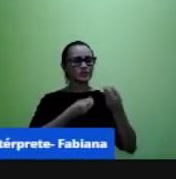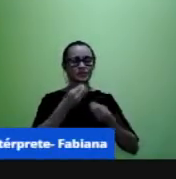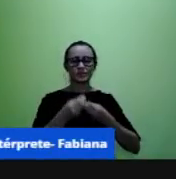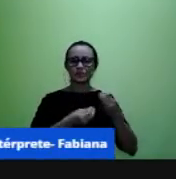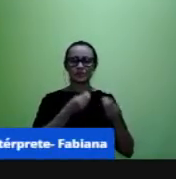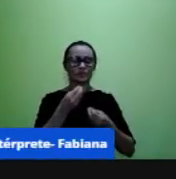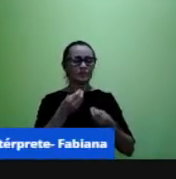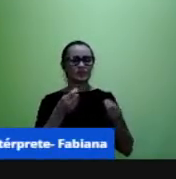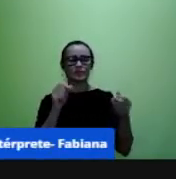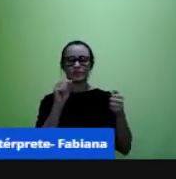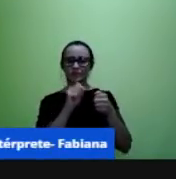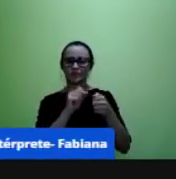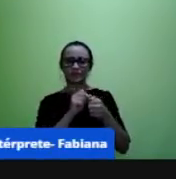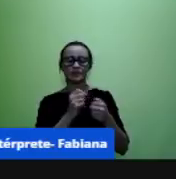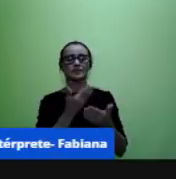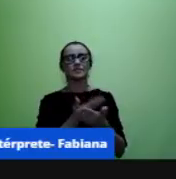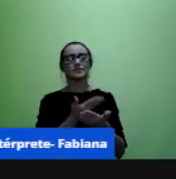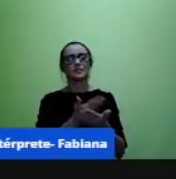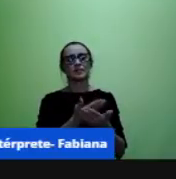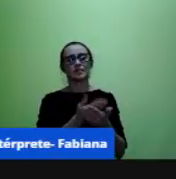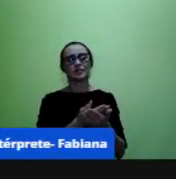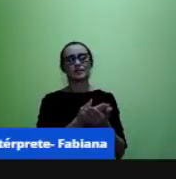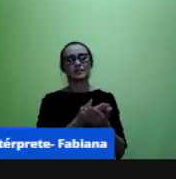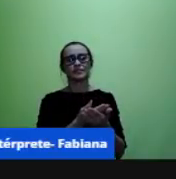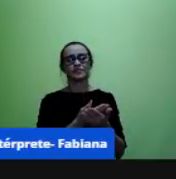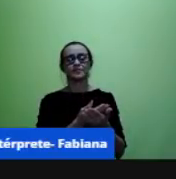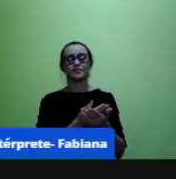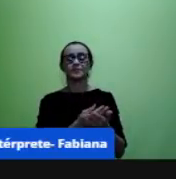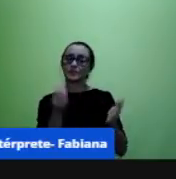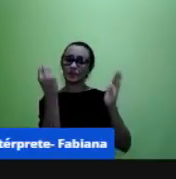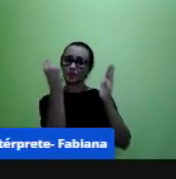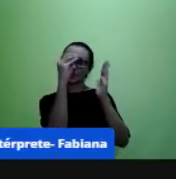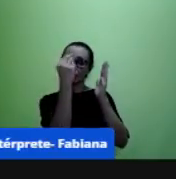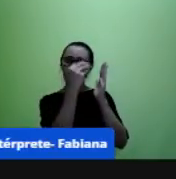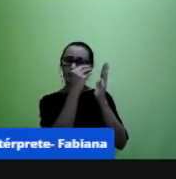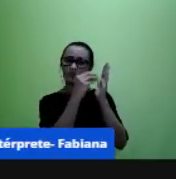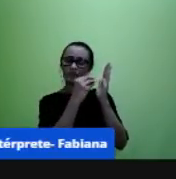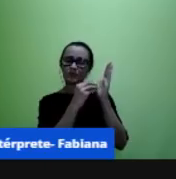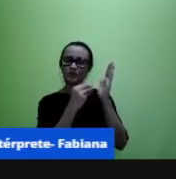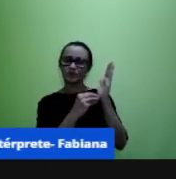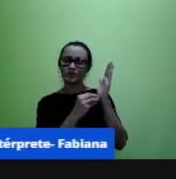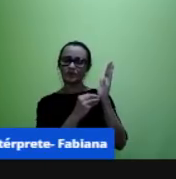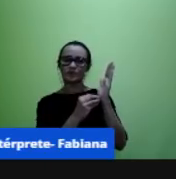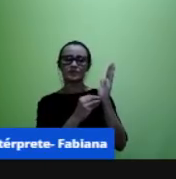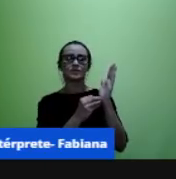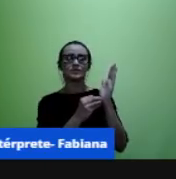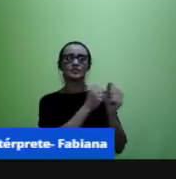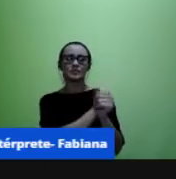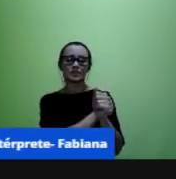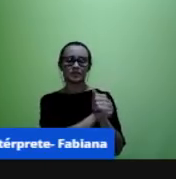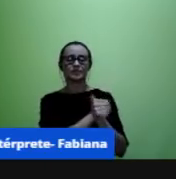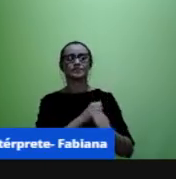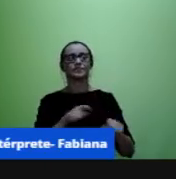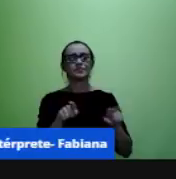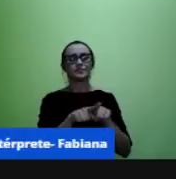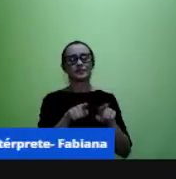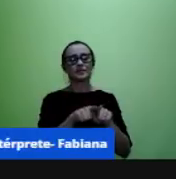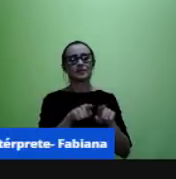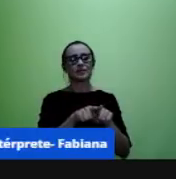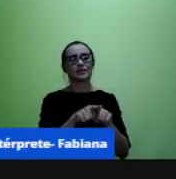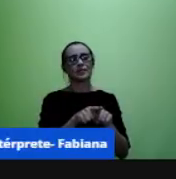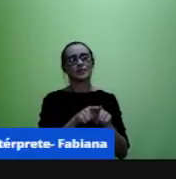Além disso, ao final listamos os participantes da aula. Eu também adotei o formulário do Google como